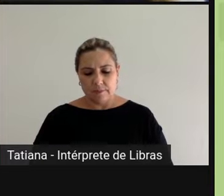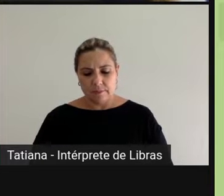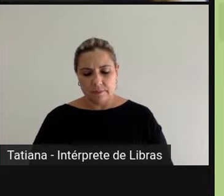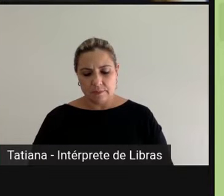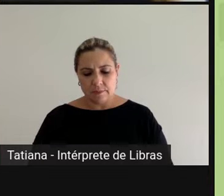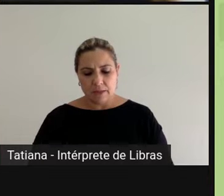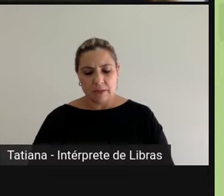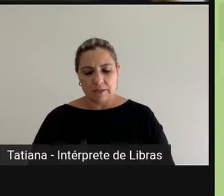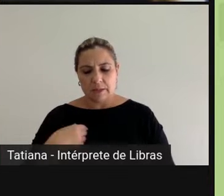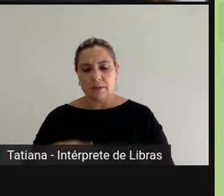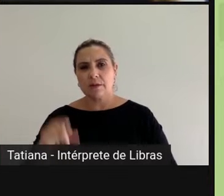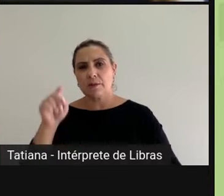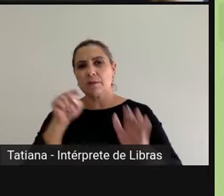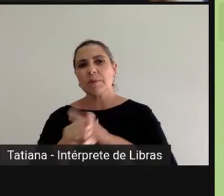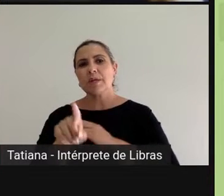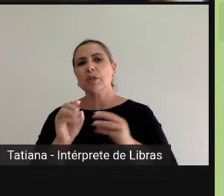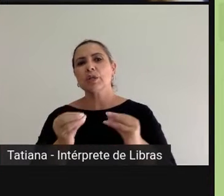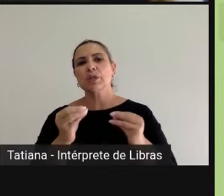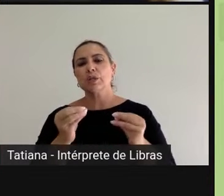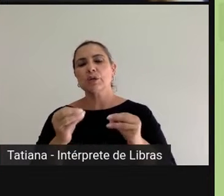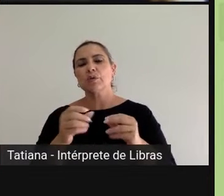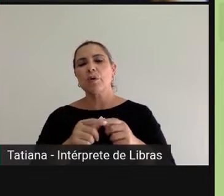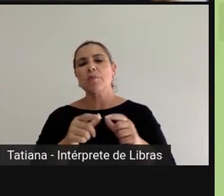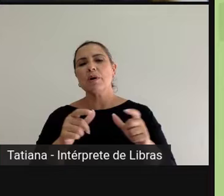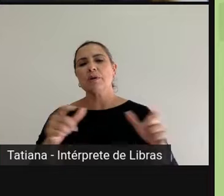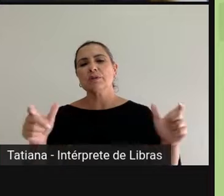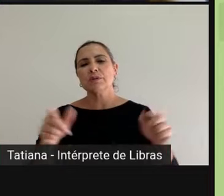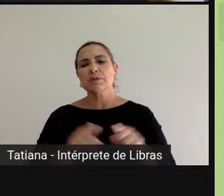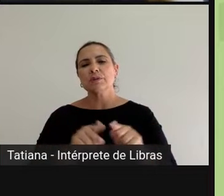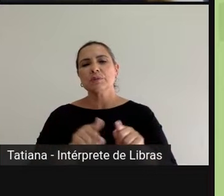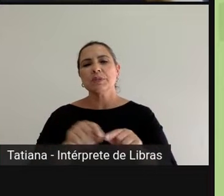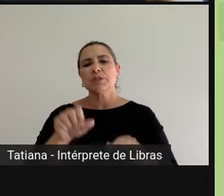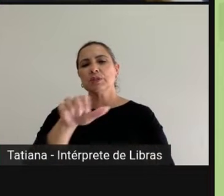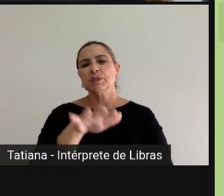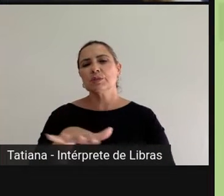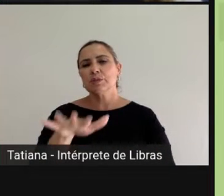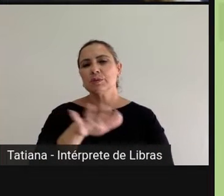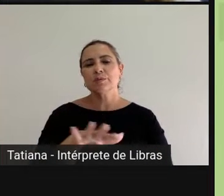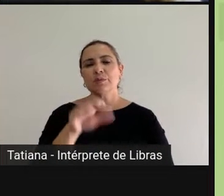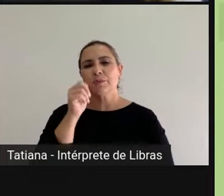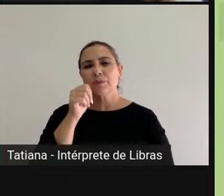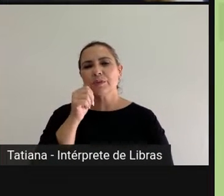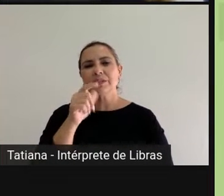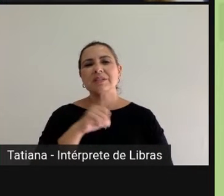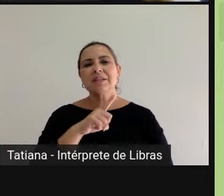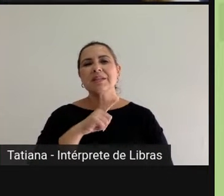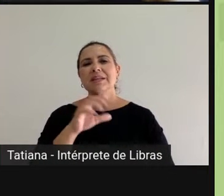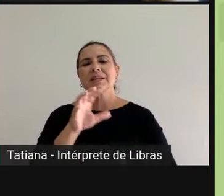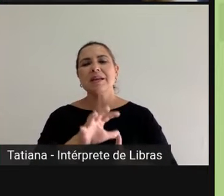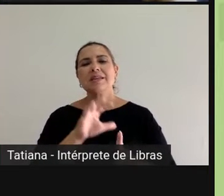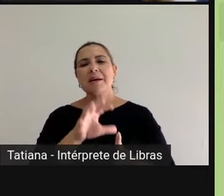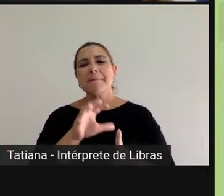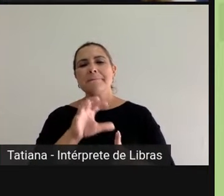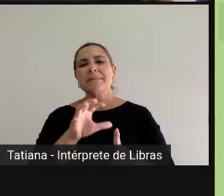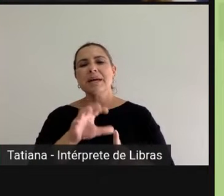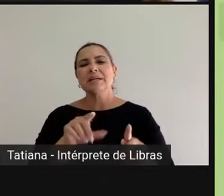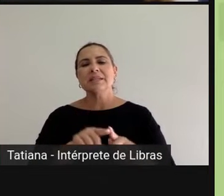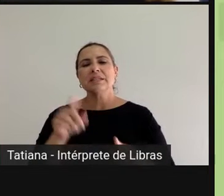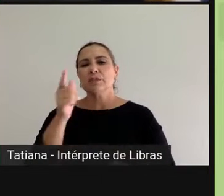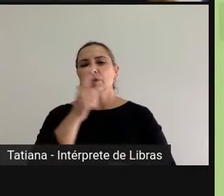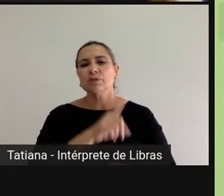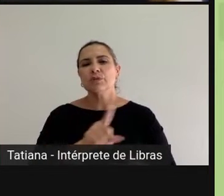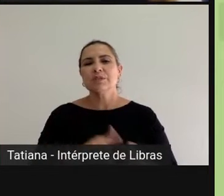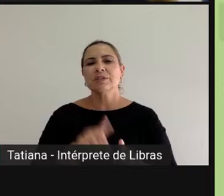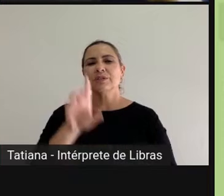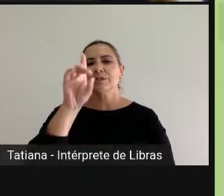pergunta, né? Como o aumento numérico de mulheres nos espaços de tomada de decisão impacta nas conquistas e manutenção dos direitos